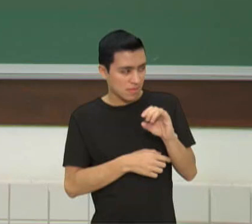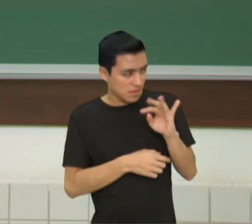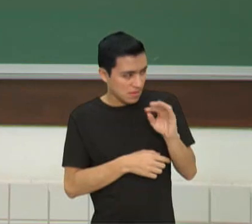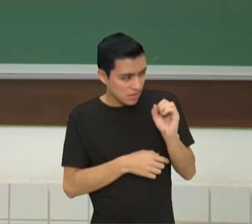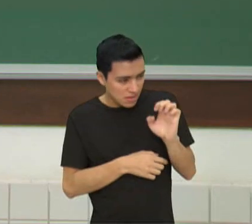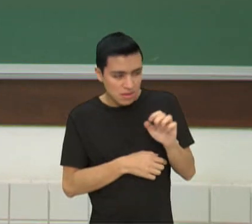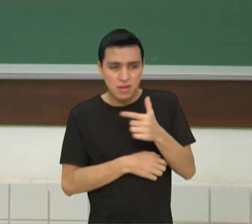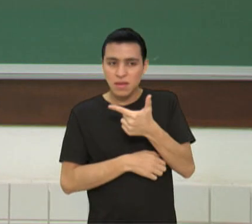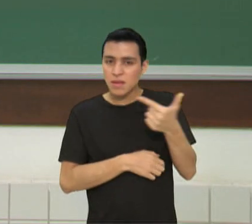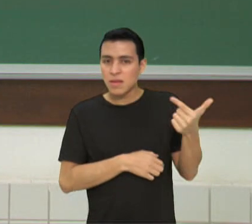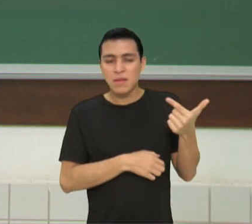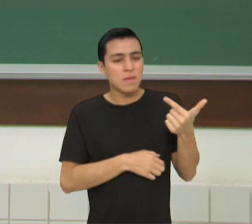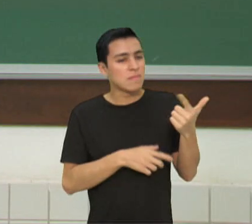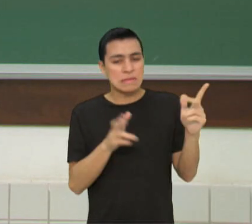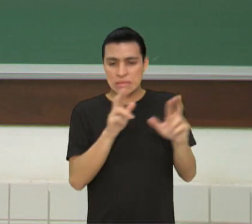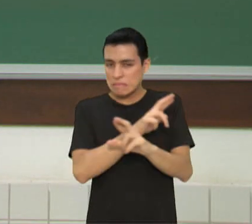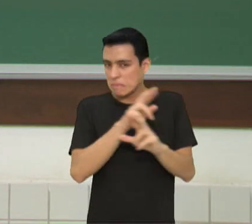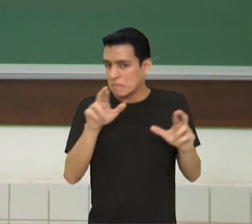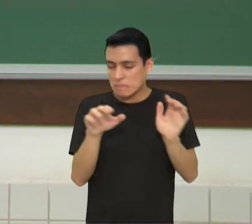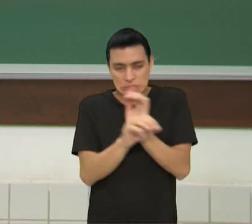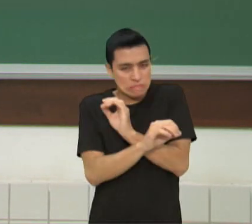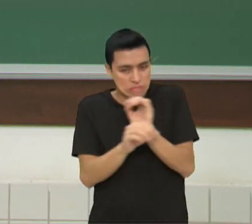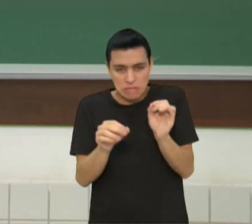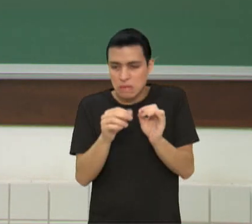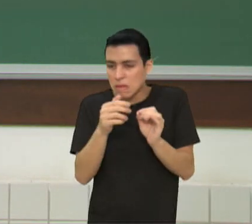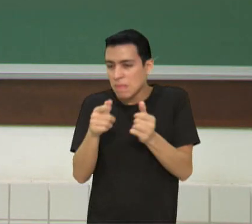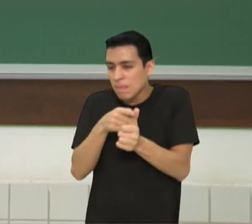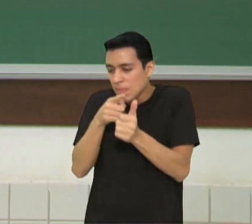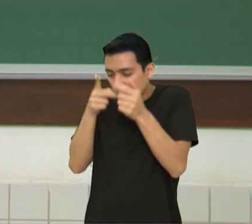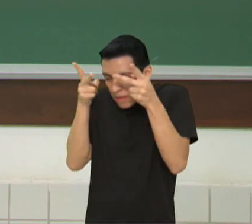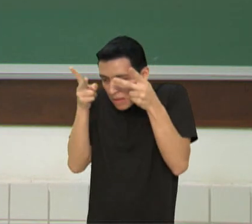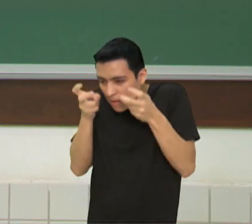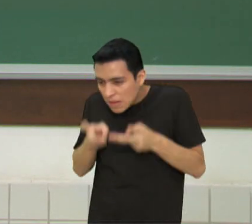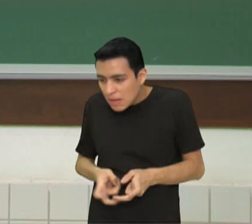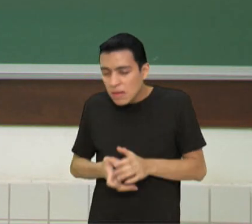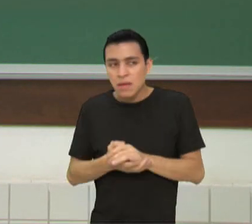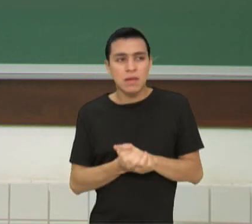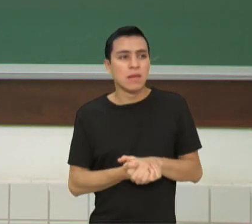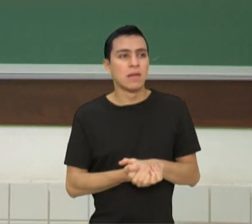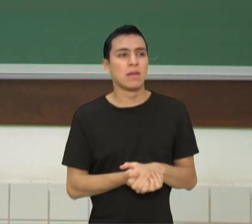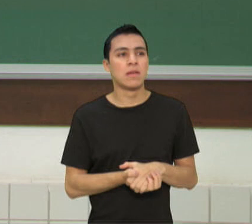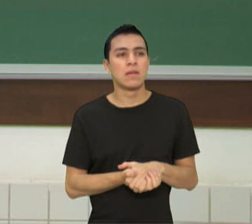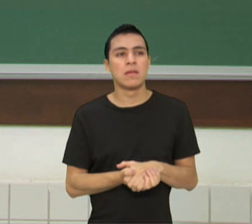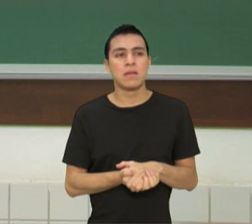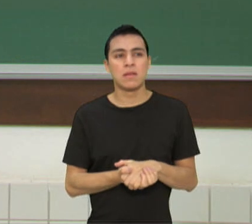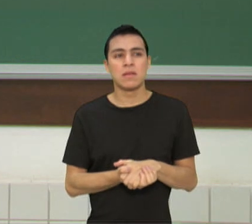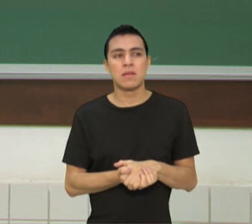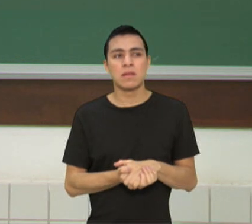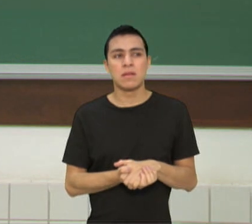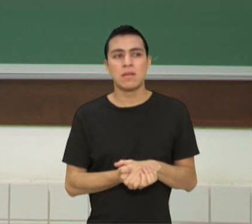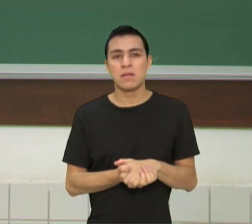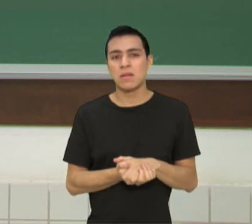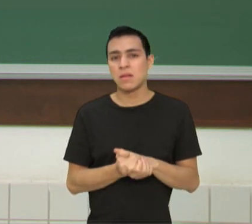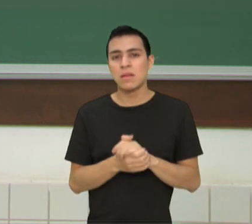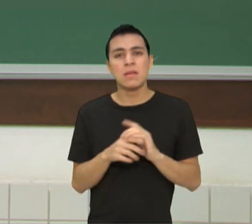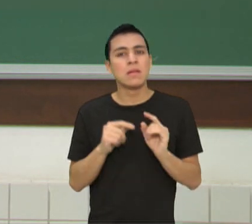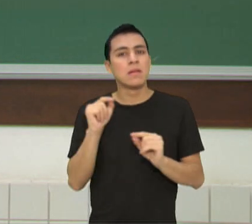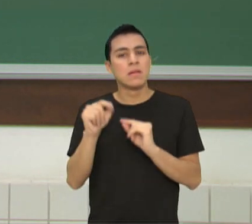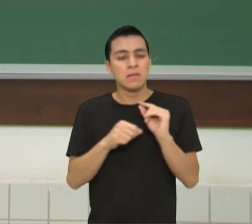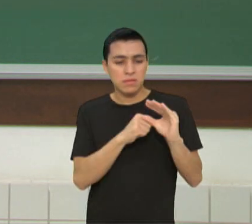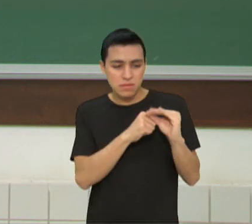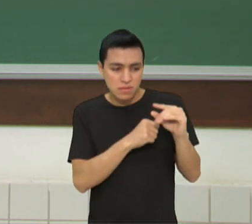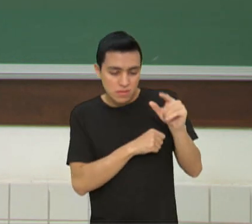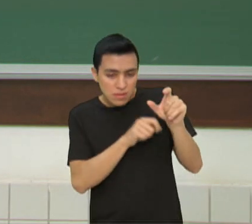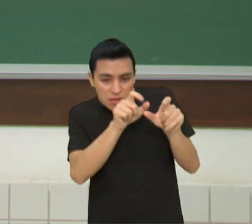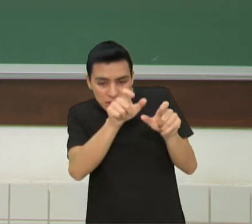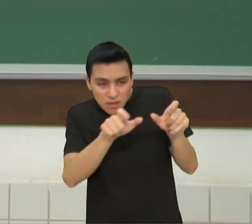não teve relação com as primeiras observações e que os conhecimentos que os seres